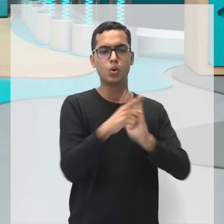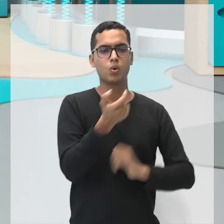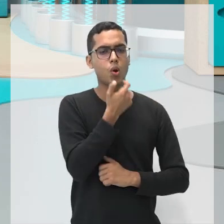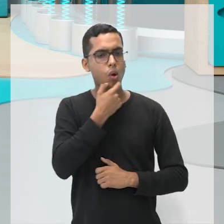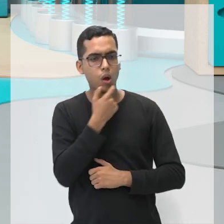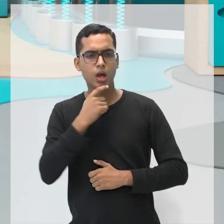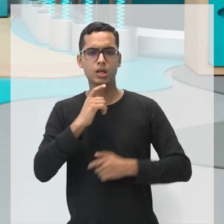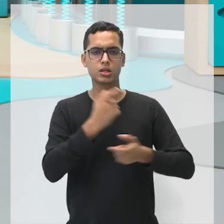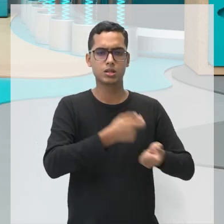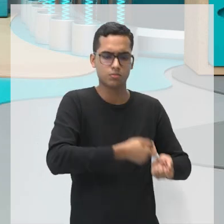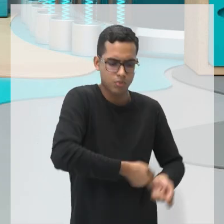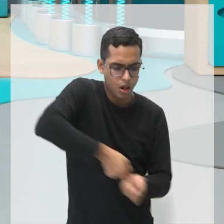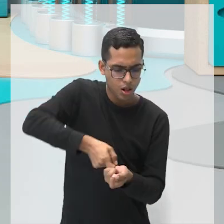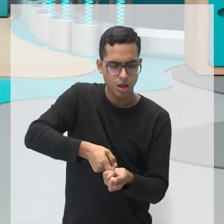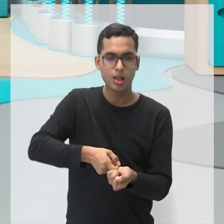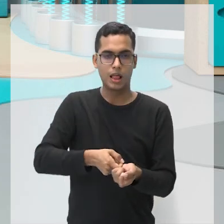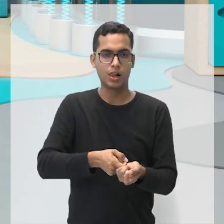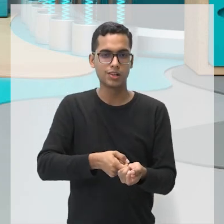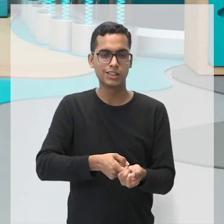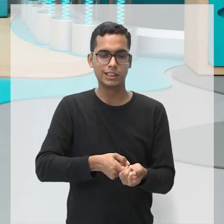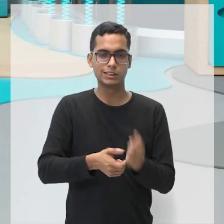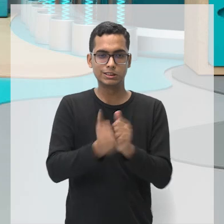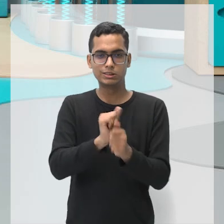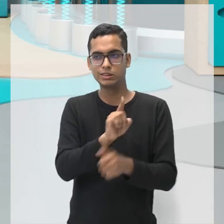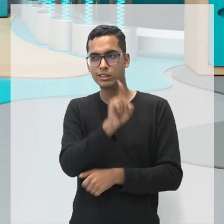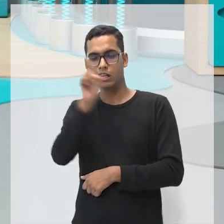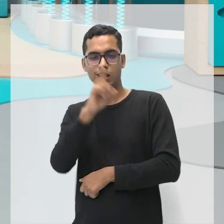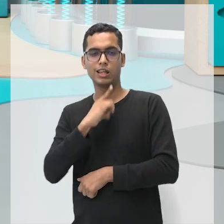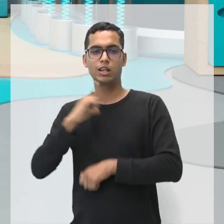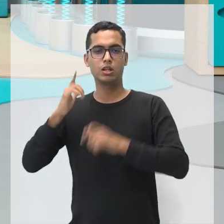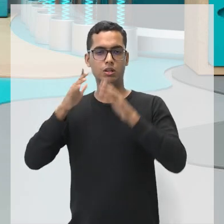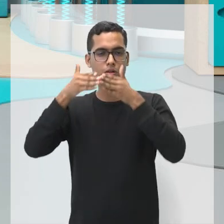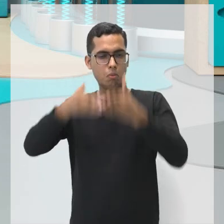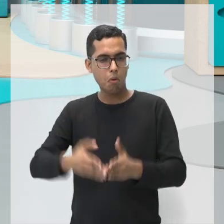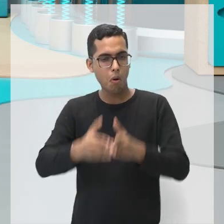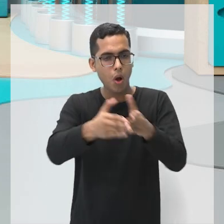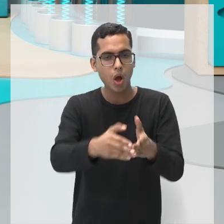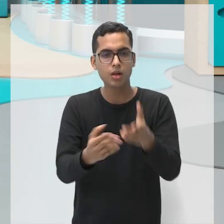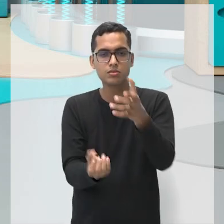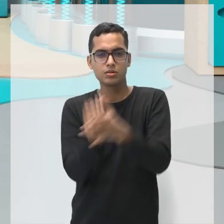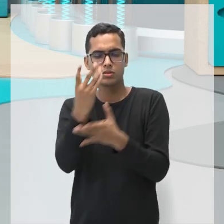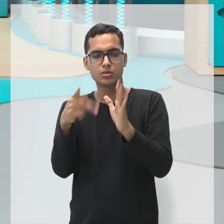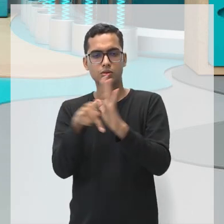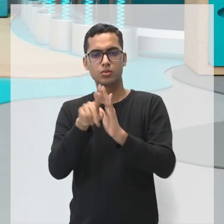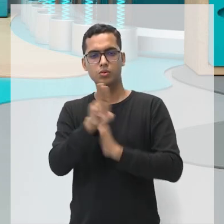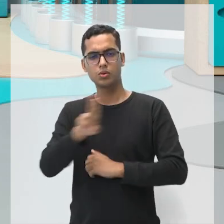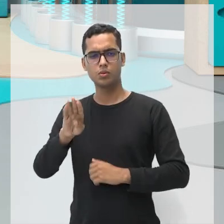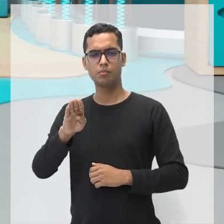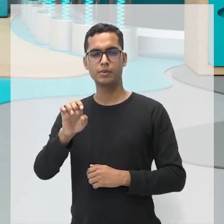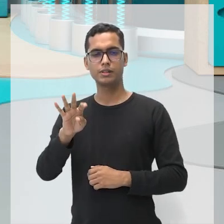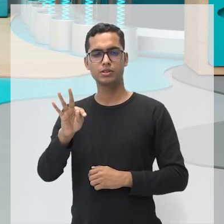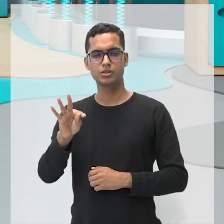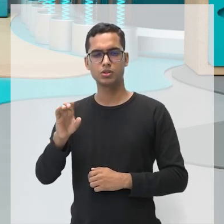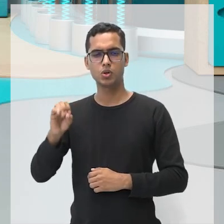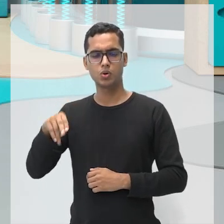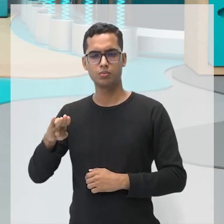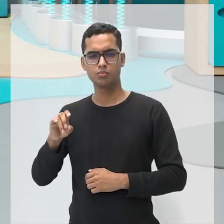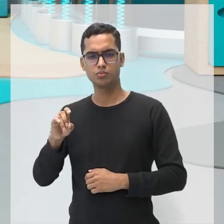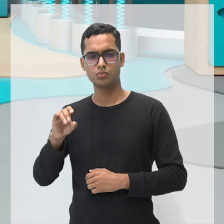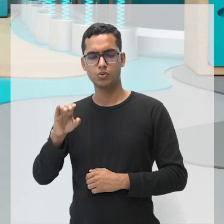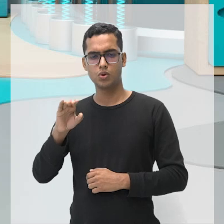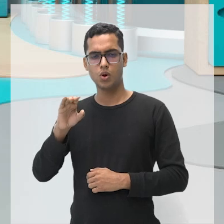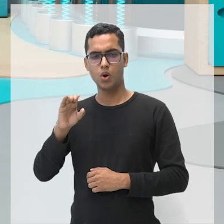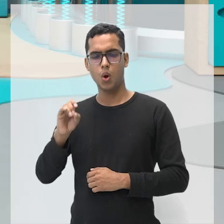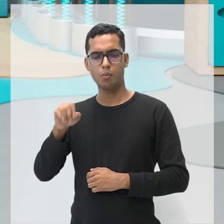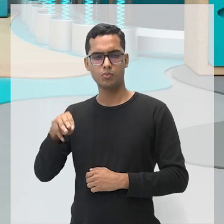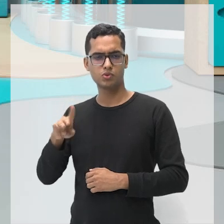suas viagens ali nos oceanos, e isso pode ter dado, inclusive, origem para o nome, né, o bete-ombro, onde o indivíduo